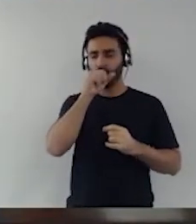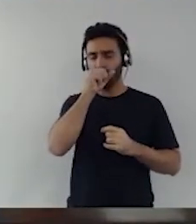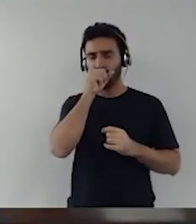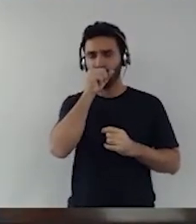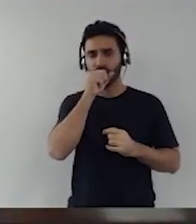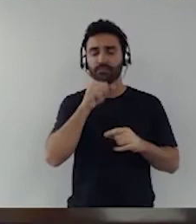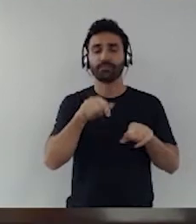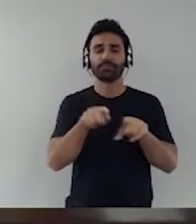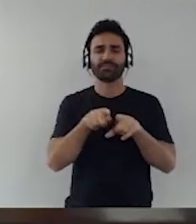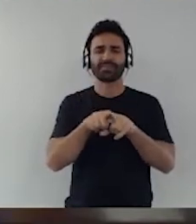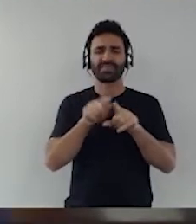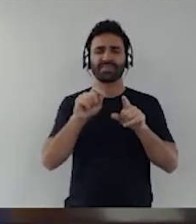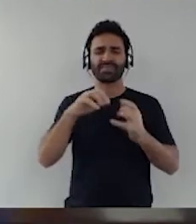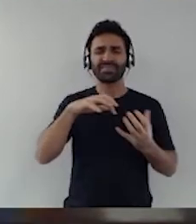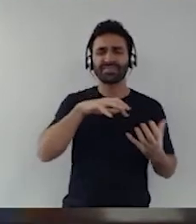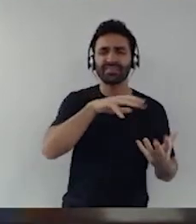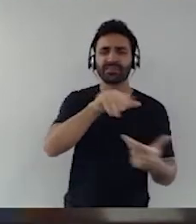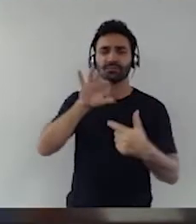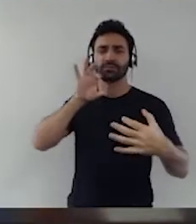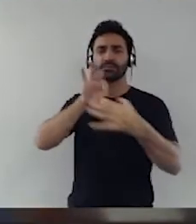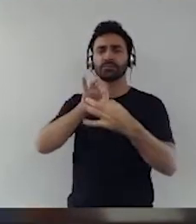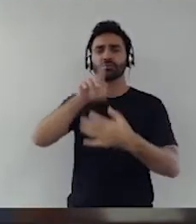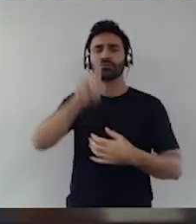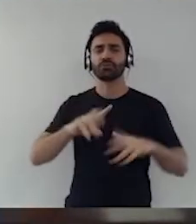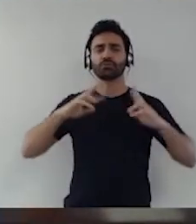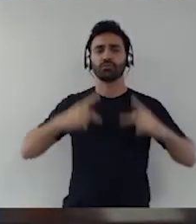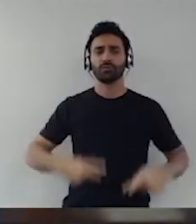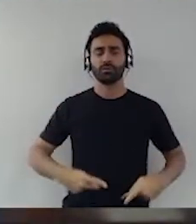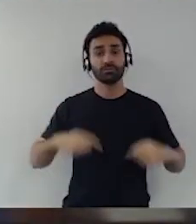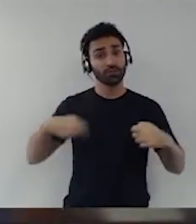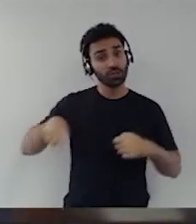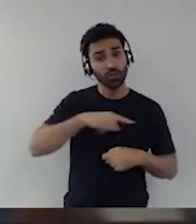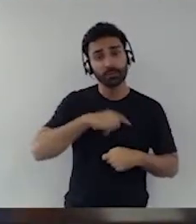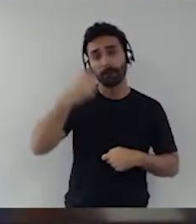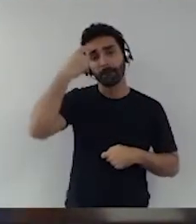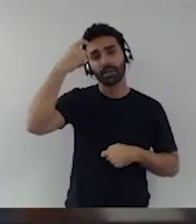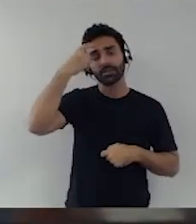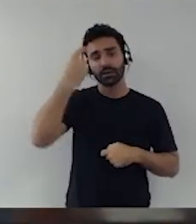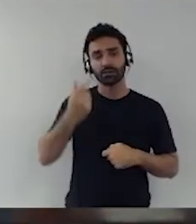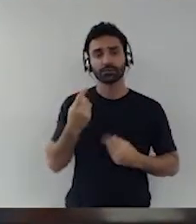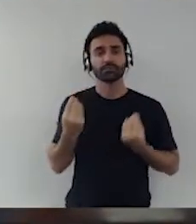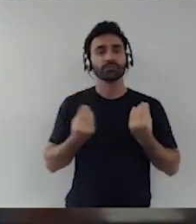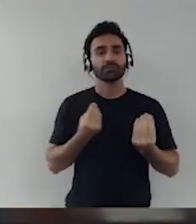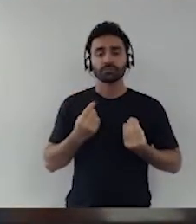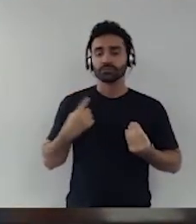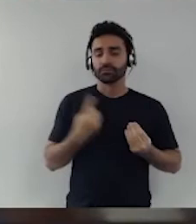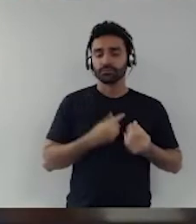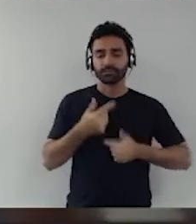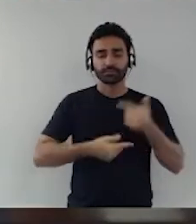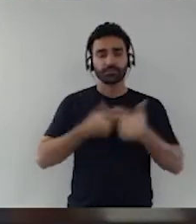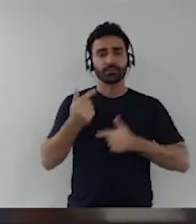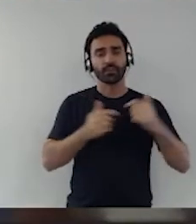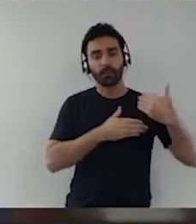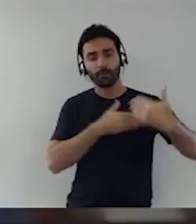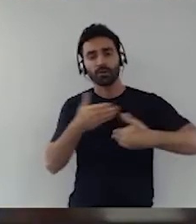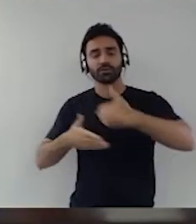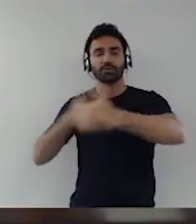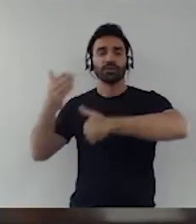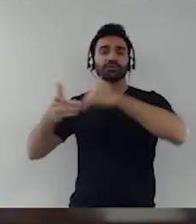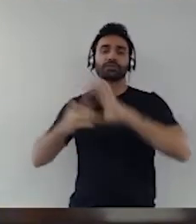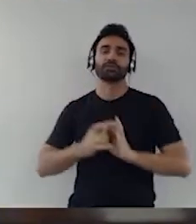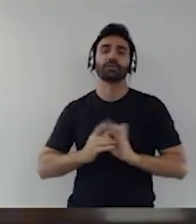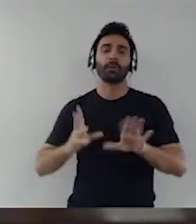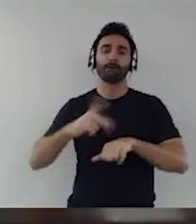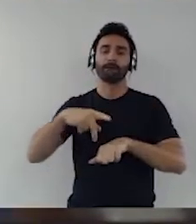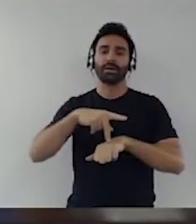agendas e pautas de direitos humanos. Eu acho que a gente vai ter que repensar como nós trabalhamos isso ao longo do processo de redemocratização do